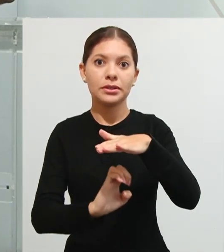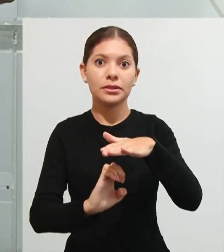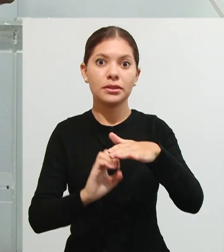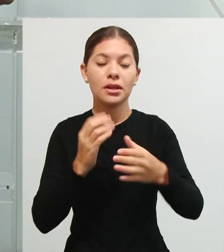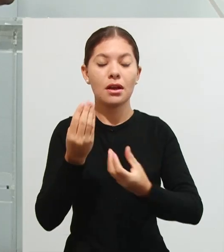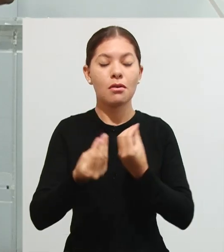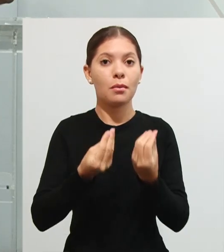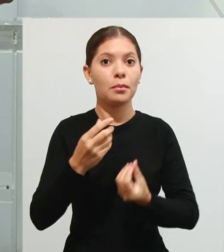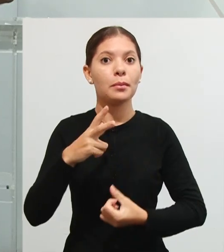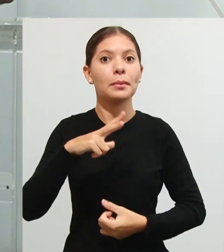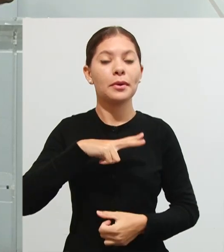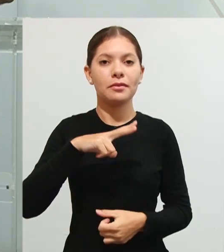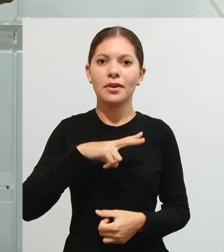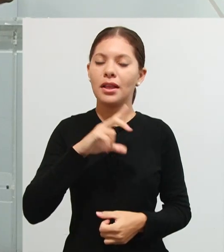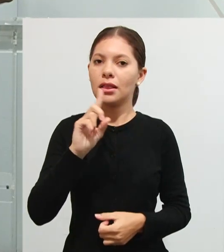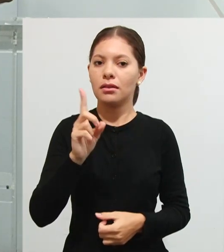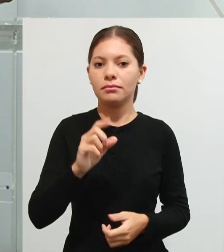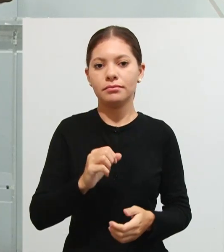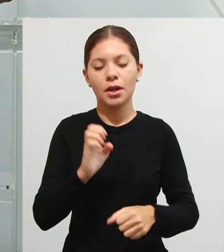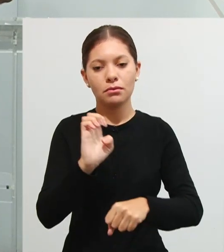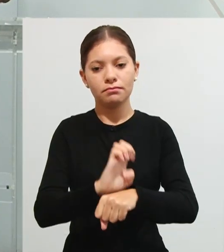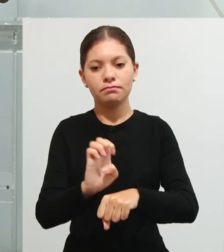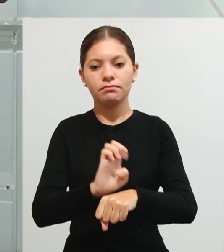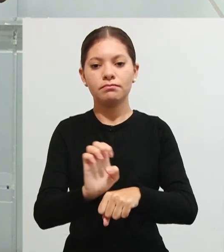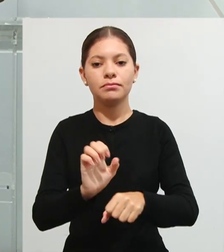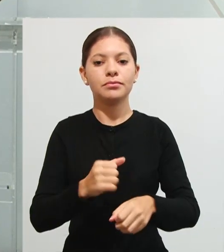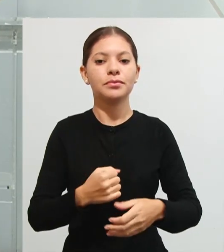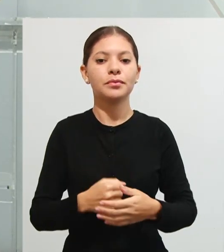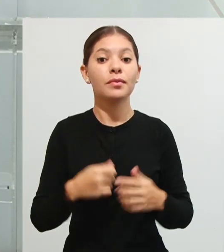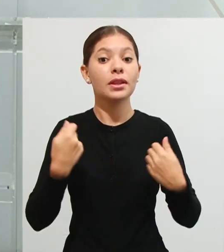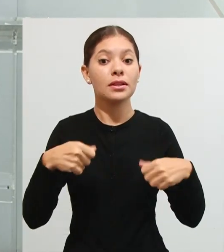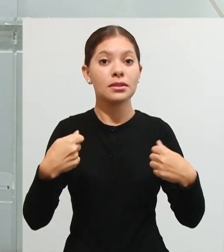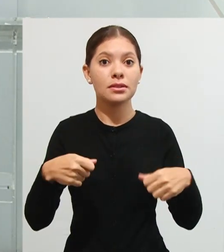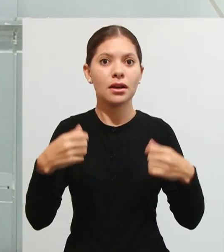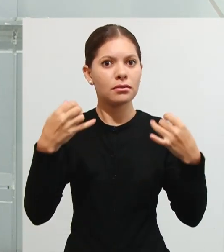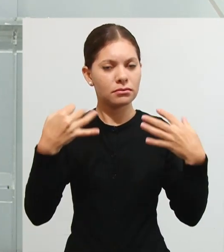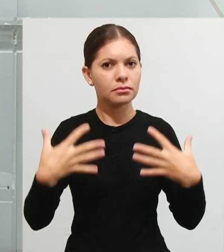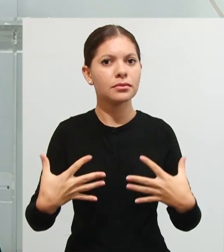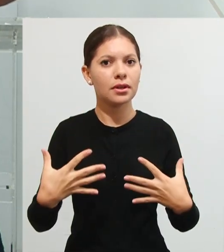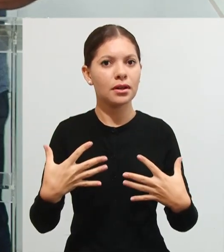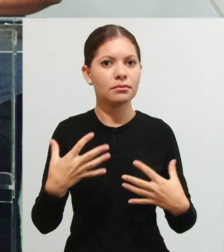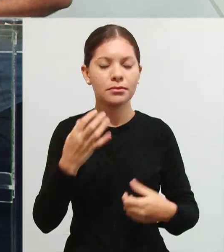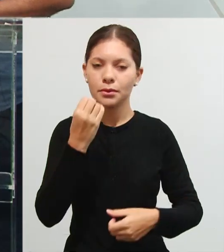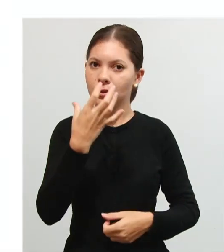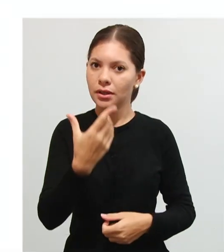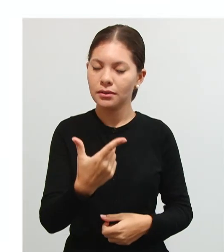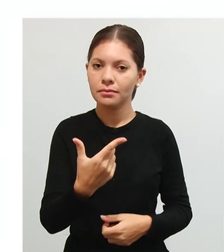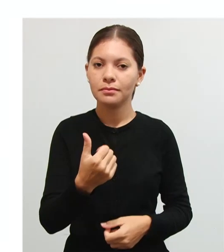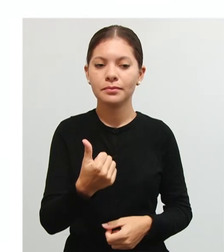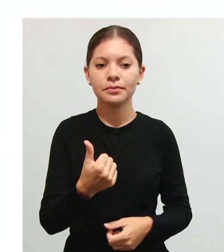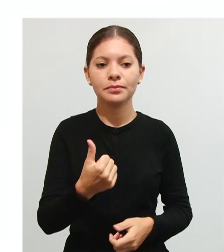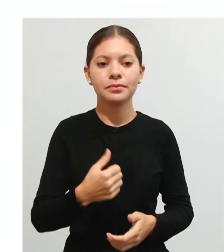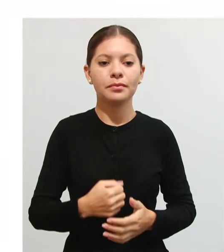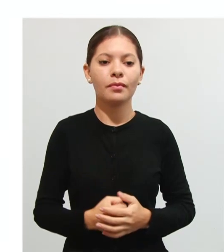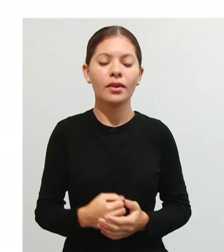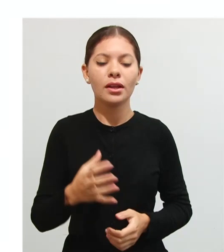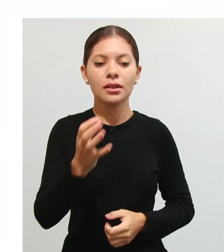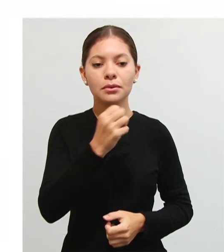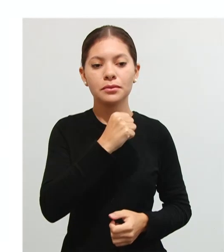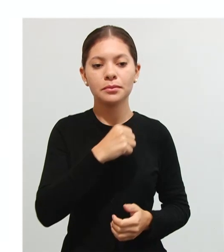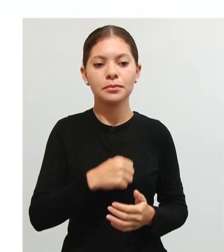instituições privadas, não em instituições estatais. É necessário esclarecer isso, tudo bem? Então vamos.